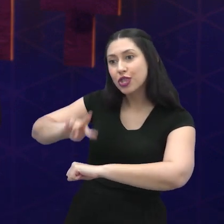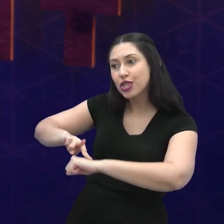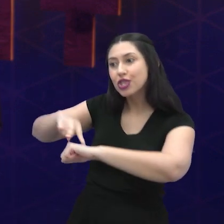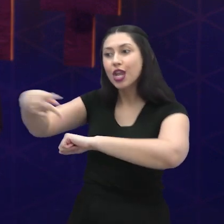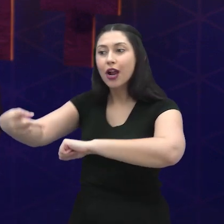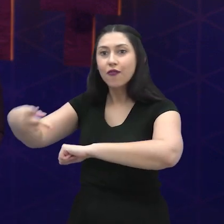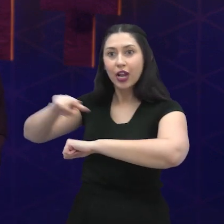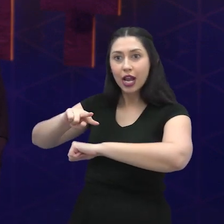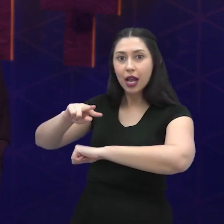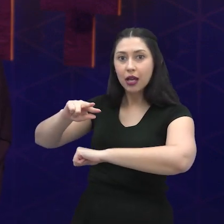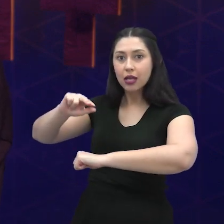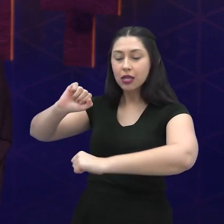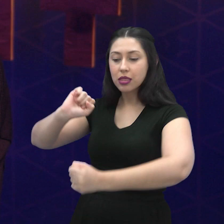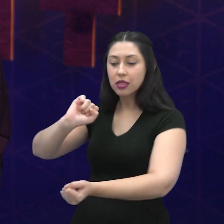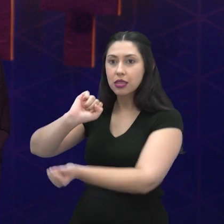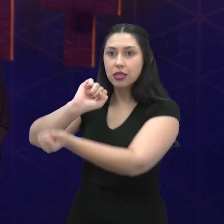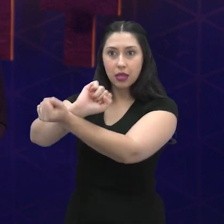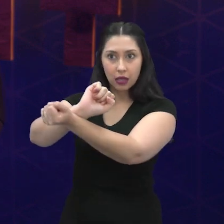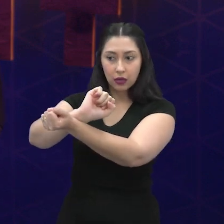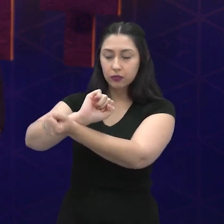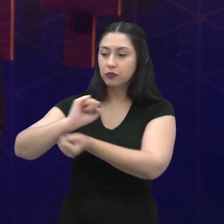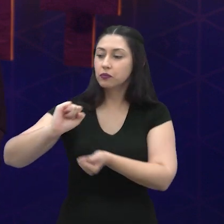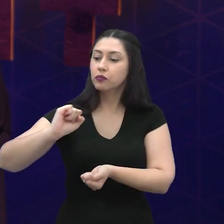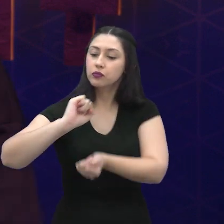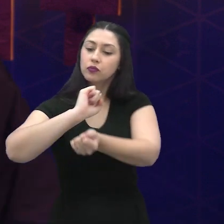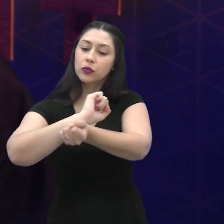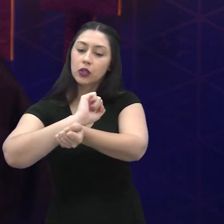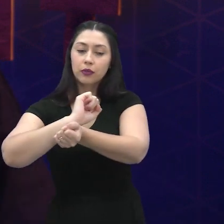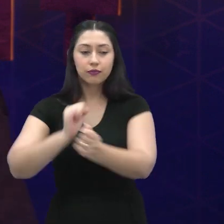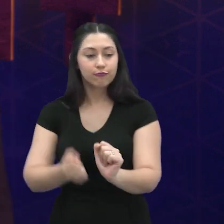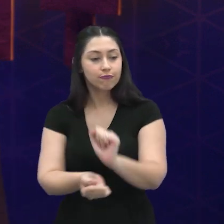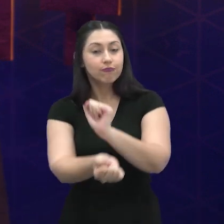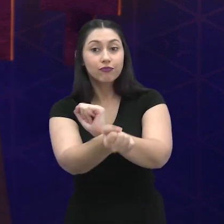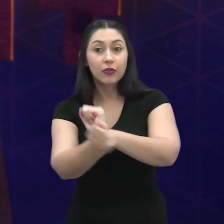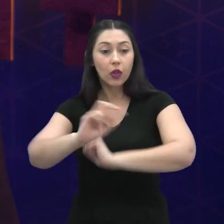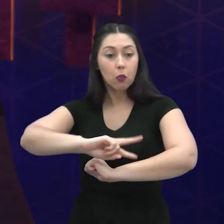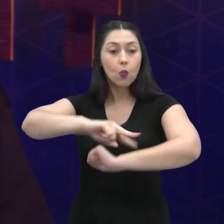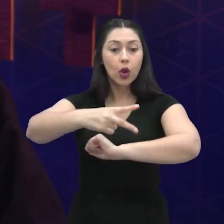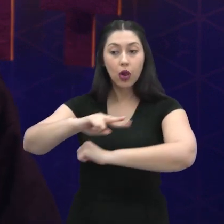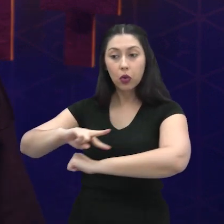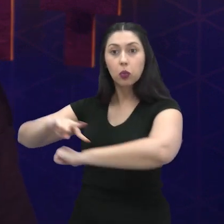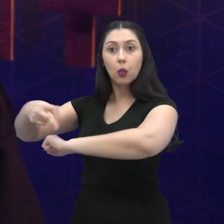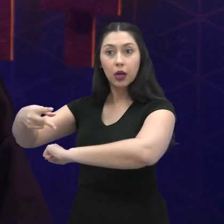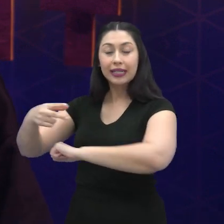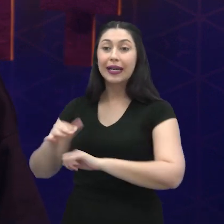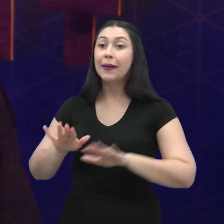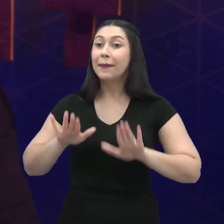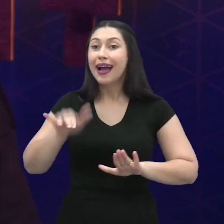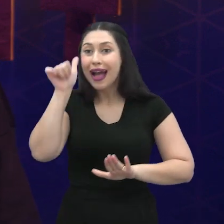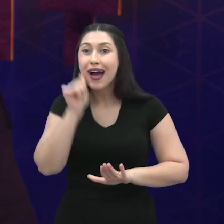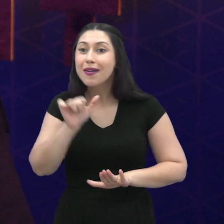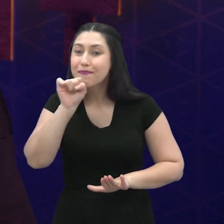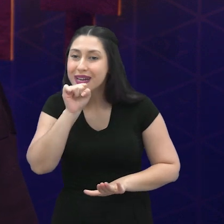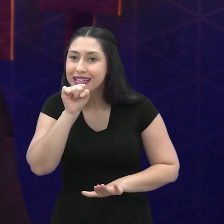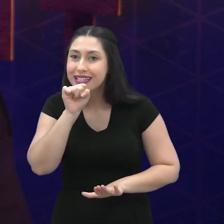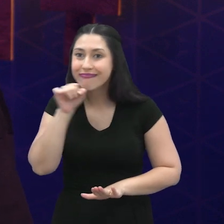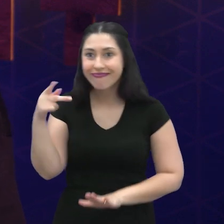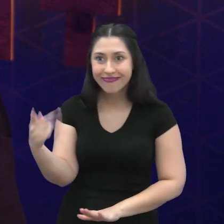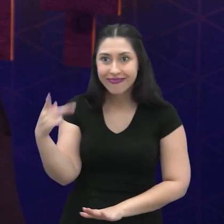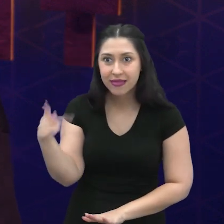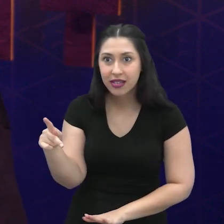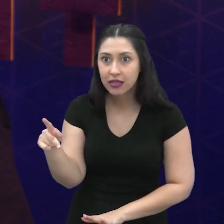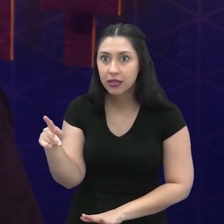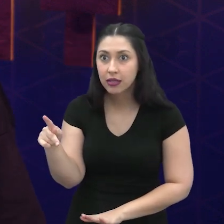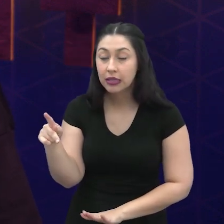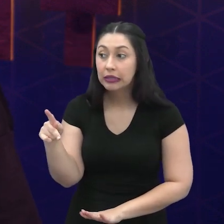ao encostar o braço um com o outro, assim, também. E a mãe do Justin Timberlake, do personagem, né, que ele